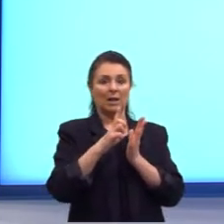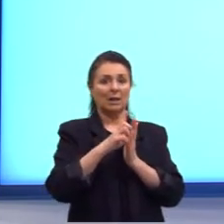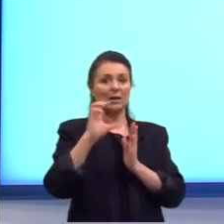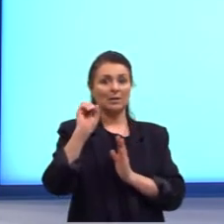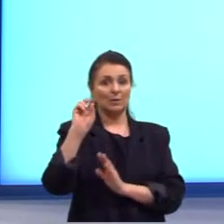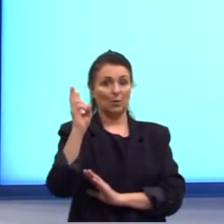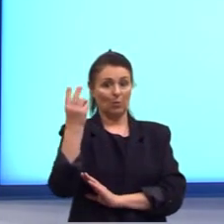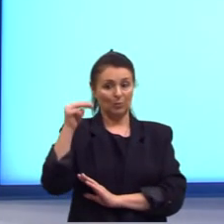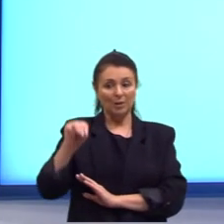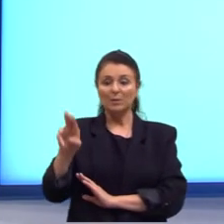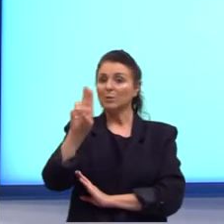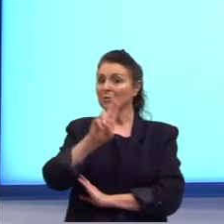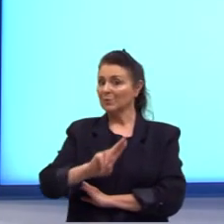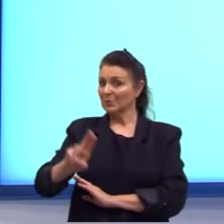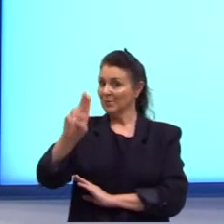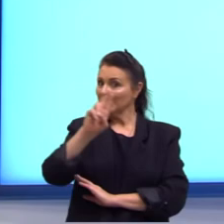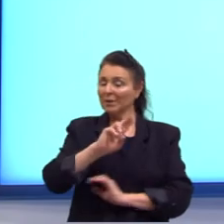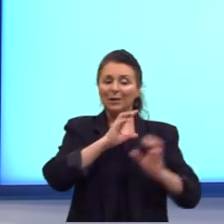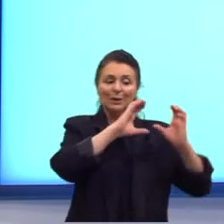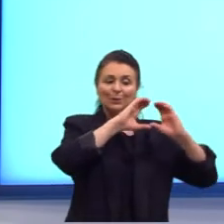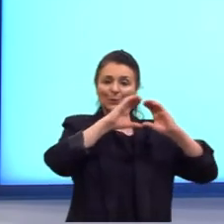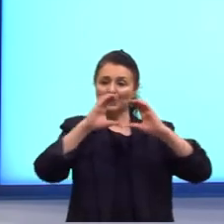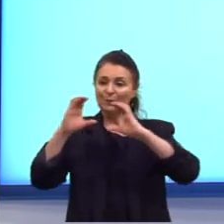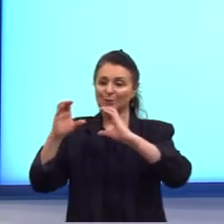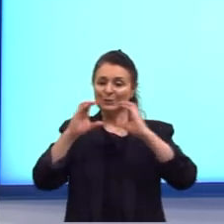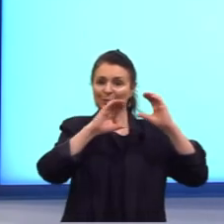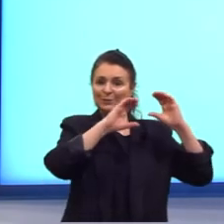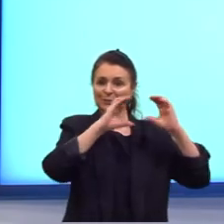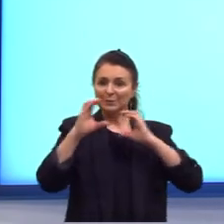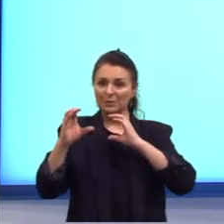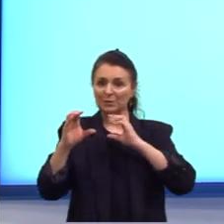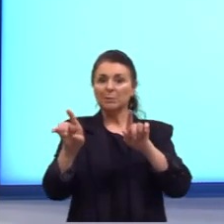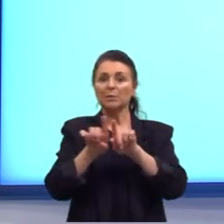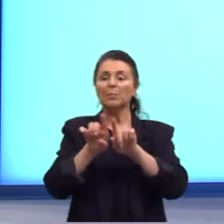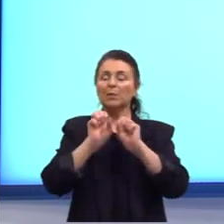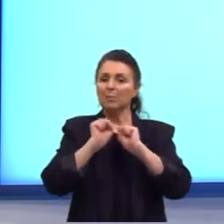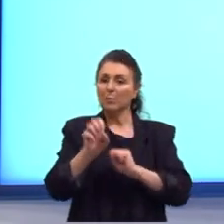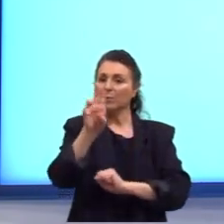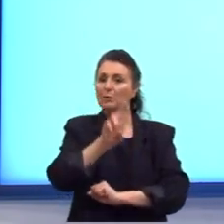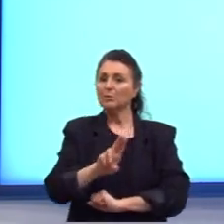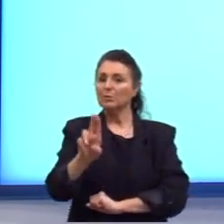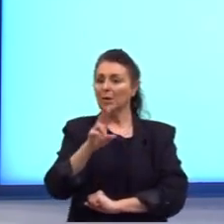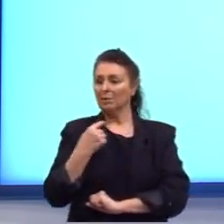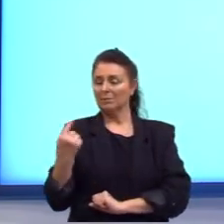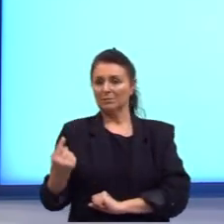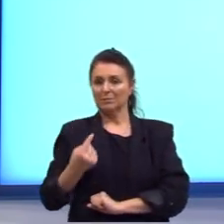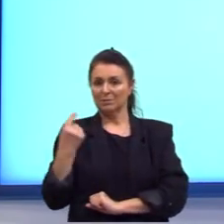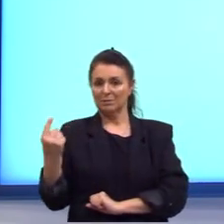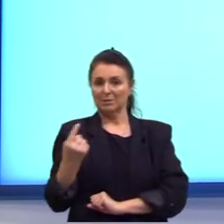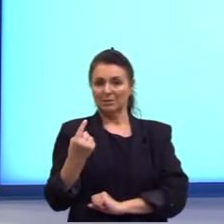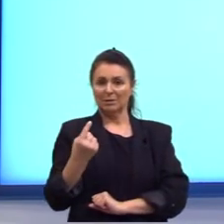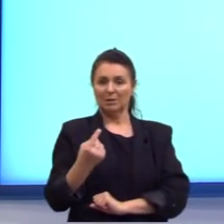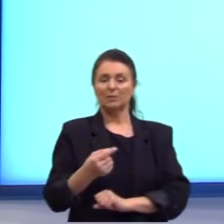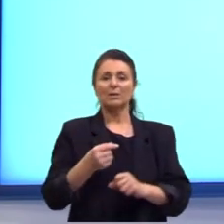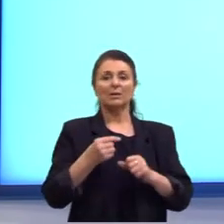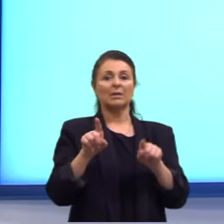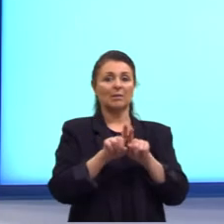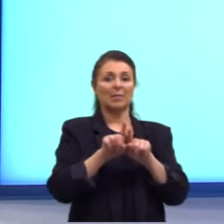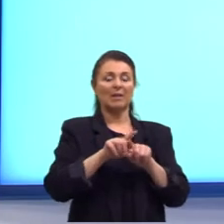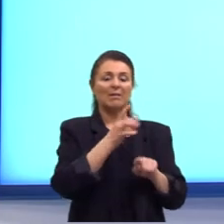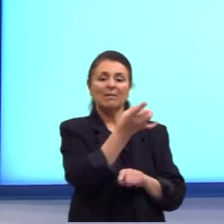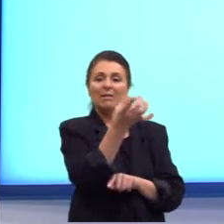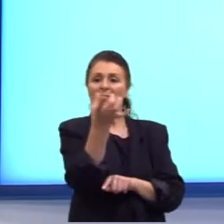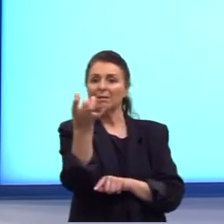ontem tá sendo aplicado em todo o nosso circuito ela também é aplicada isoladamente em cima de cada resistor